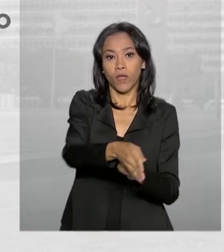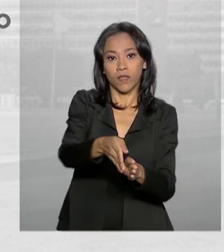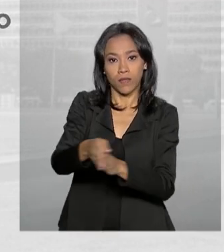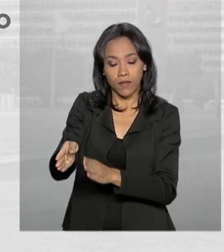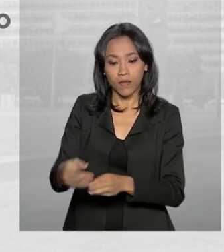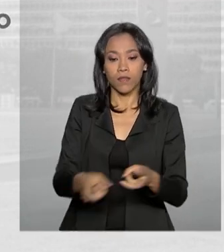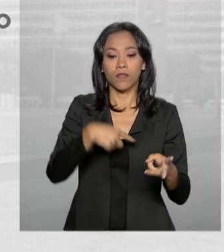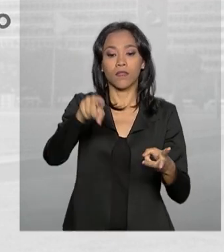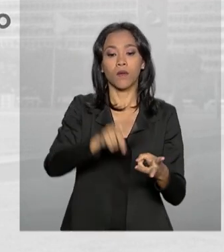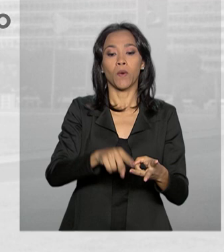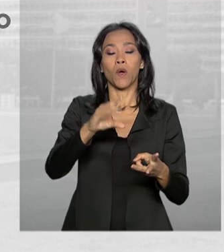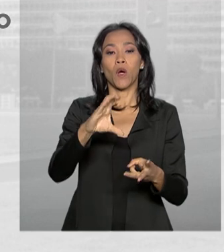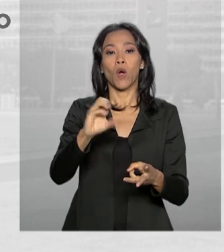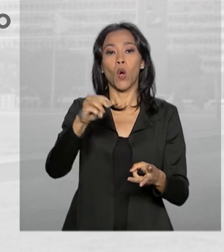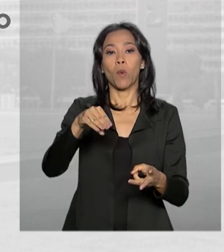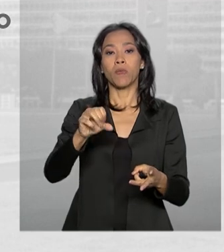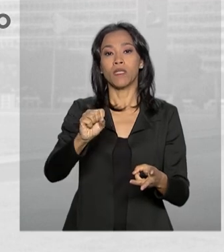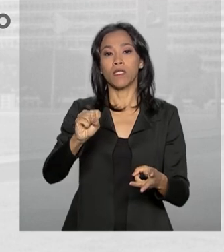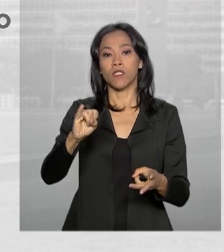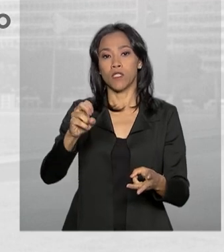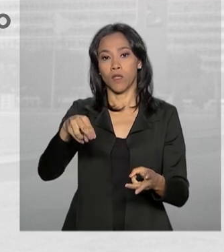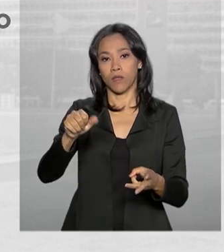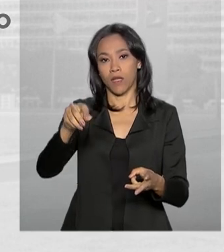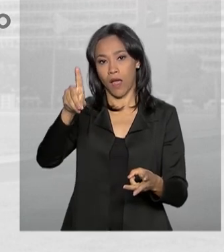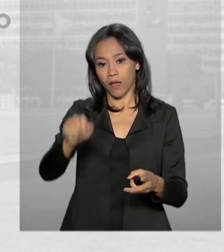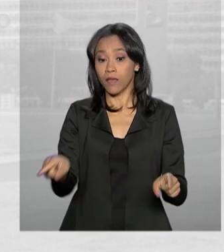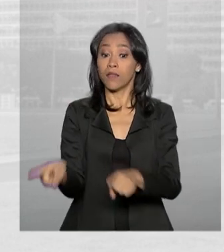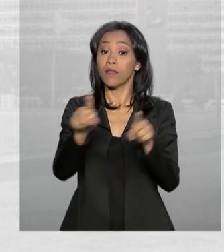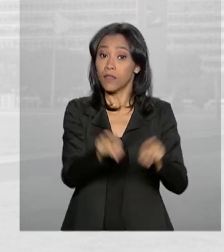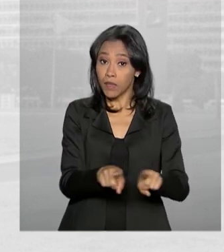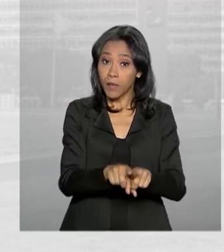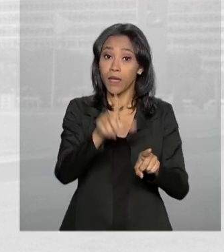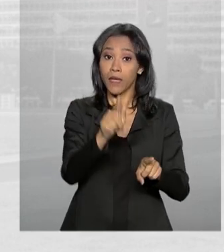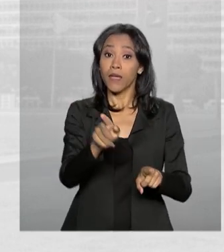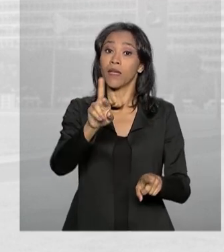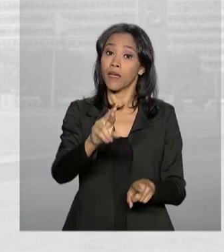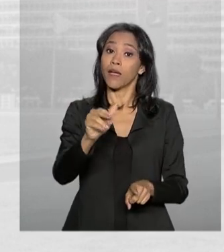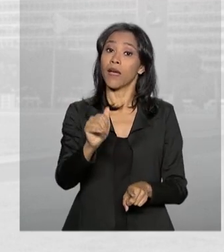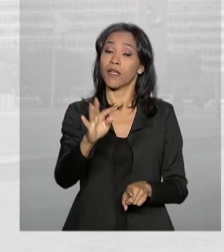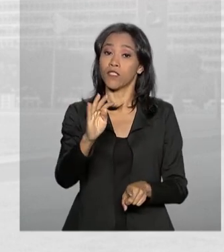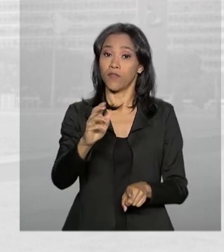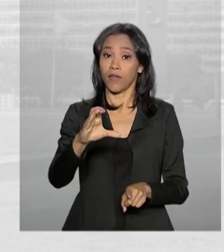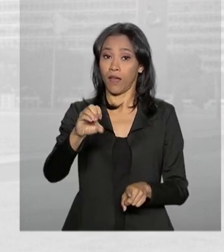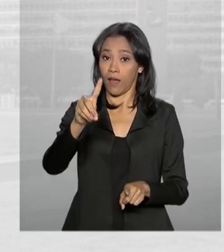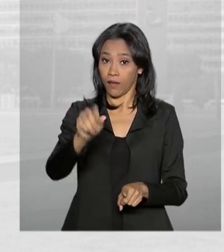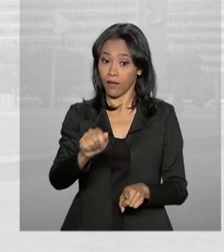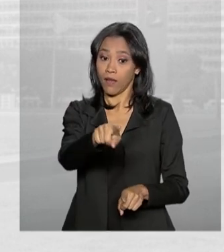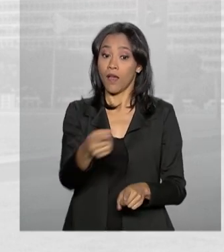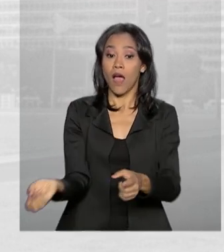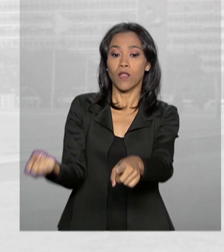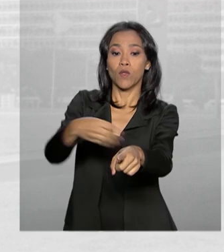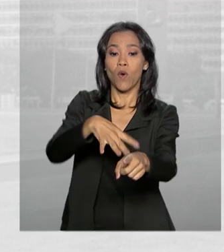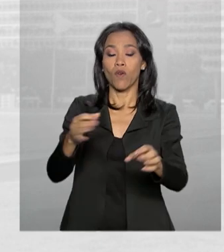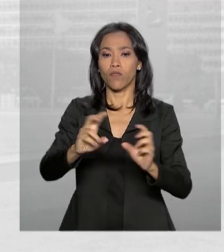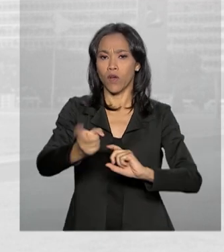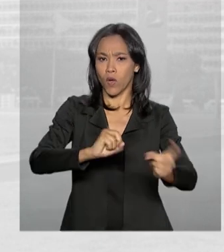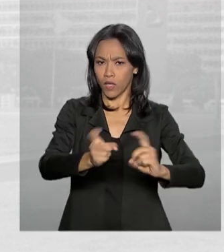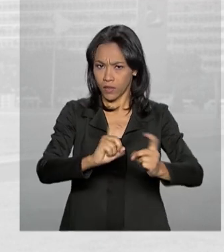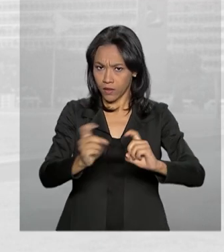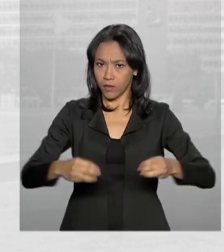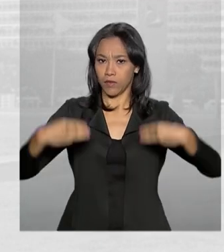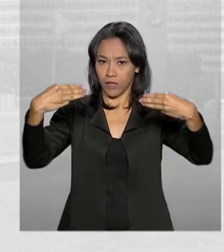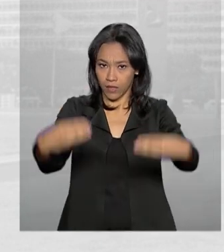funções comissionadas e funções gratificadas. A nova estrutura do Ministério da Economia conta com 3